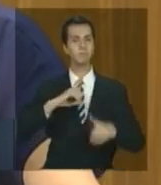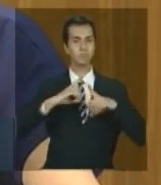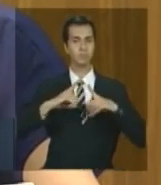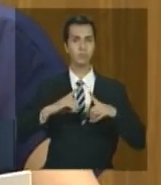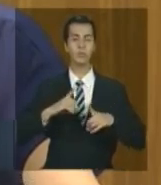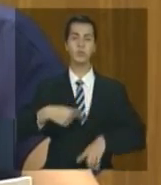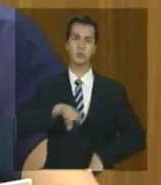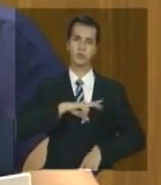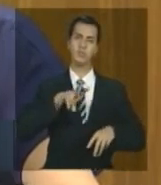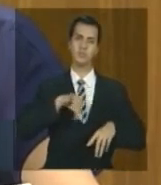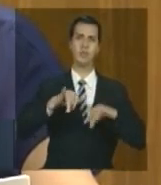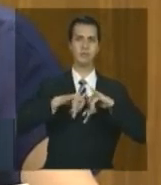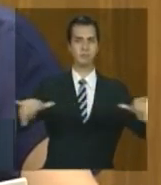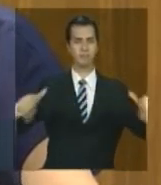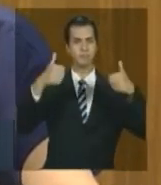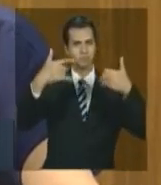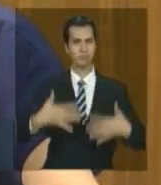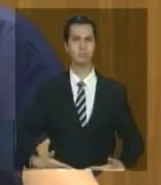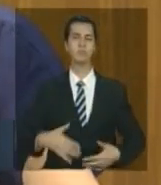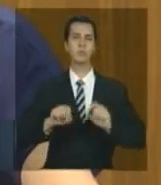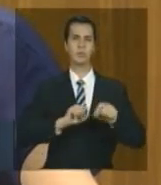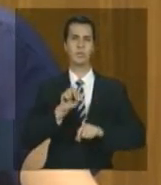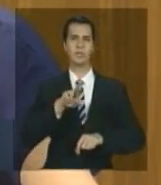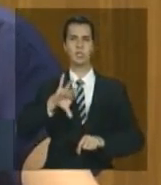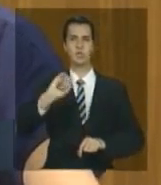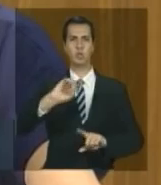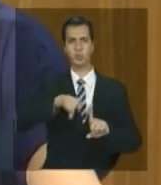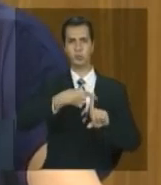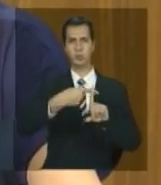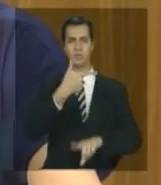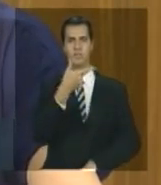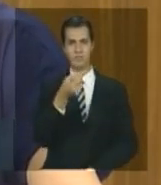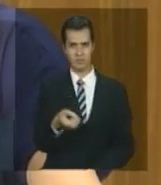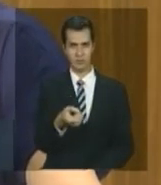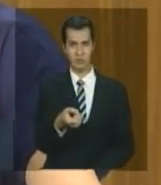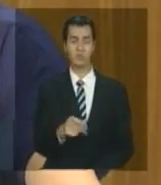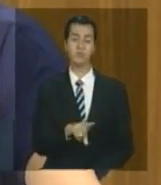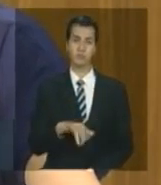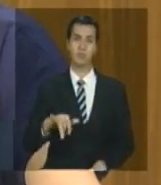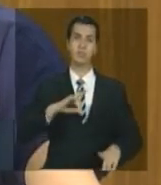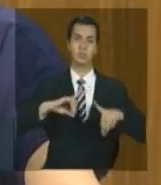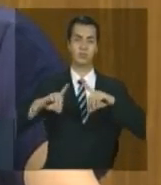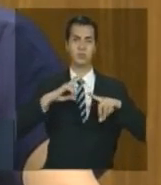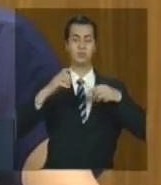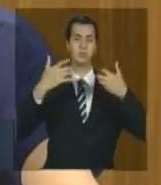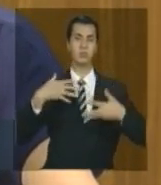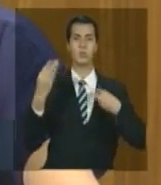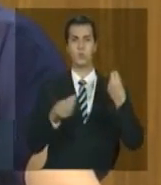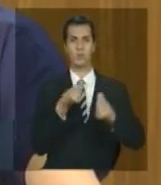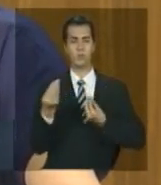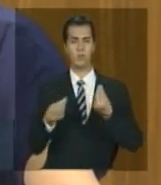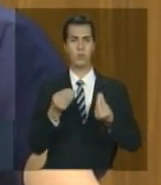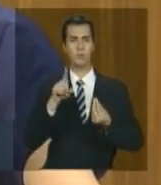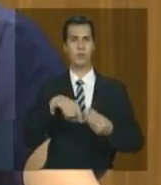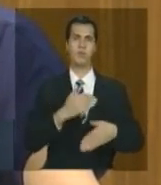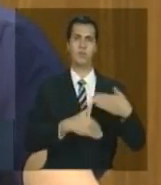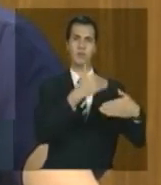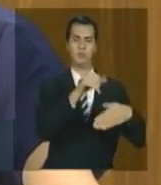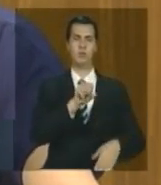da Rio+20, cujo tema central é justamente a promoção do desenvolvimento sustentável nas suas três vertentes,